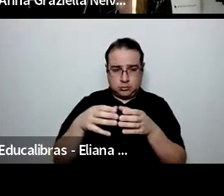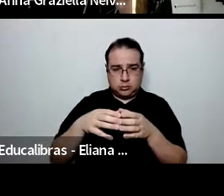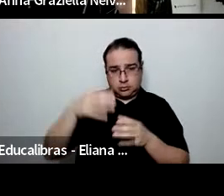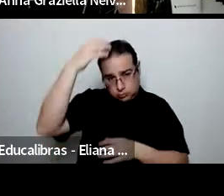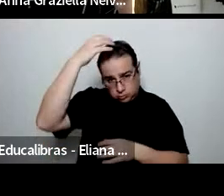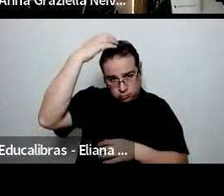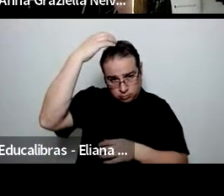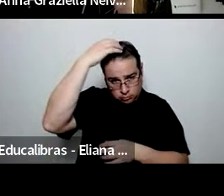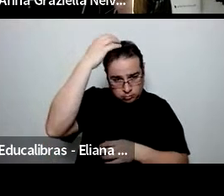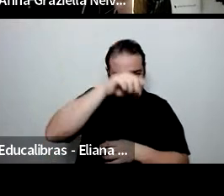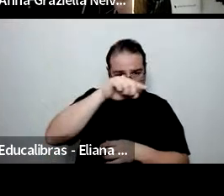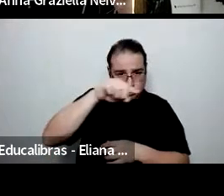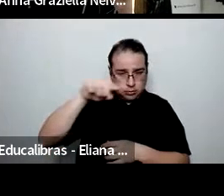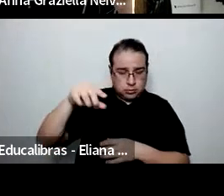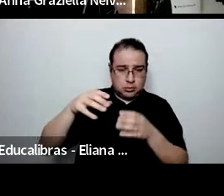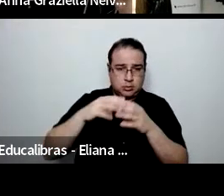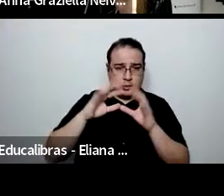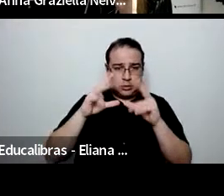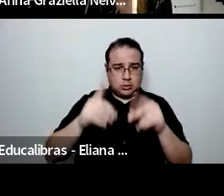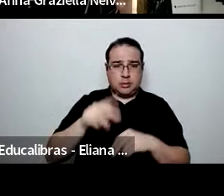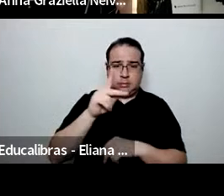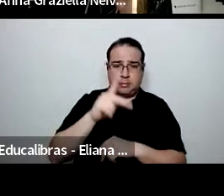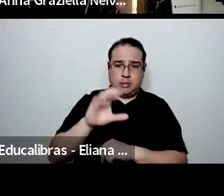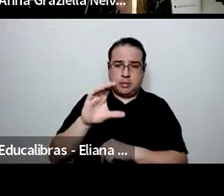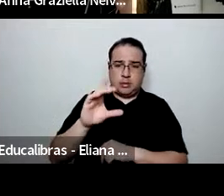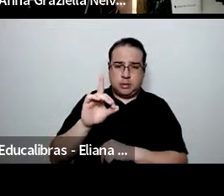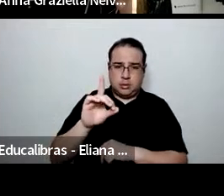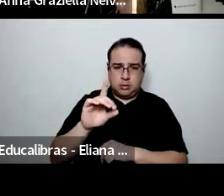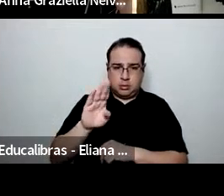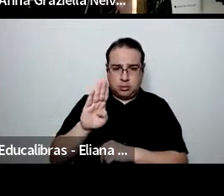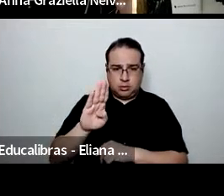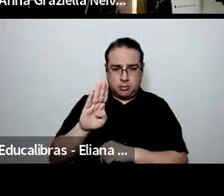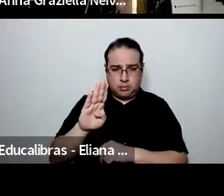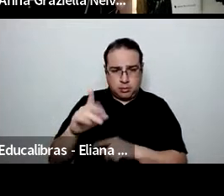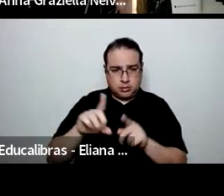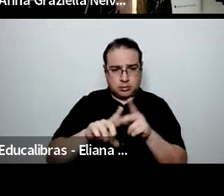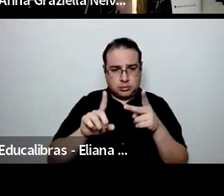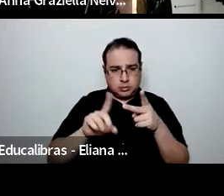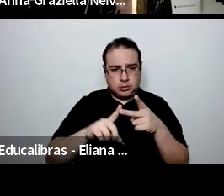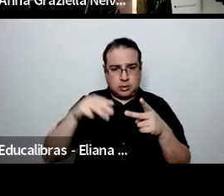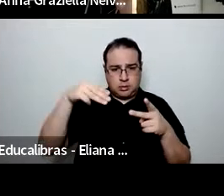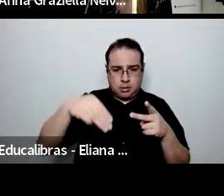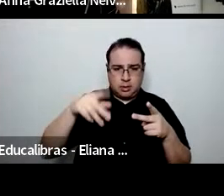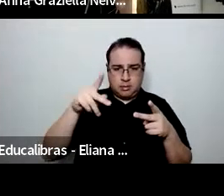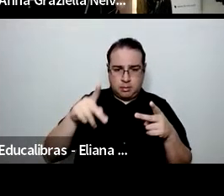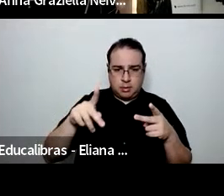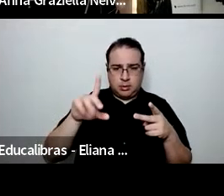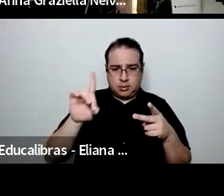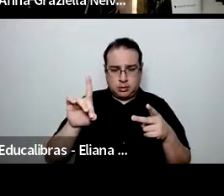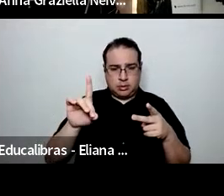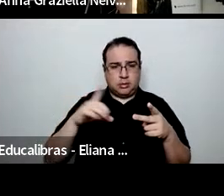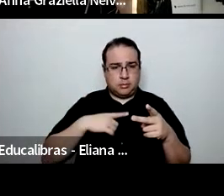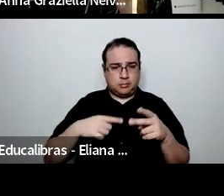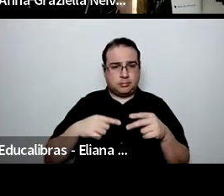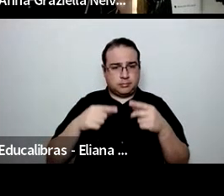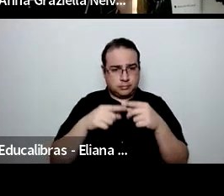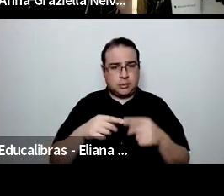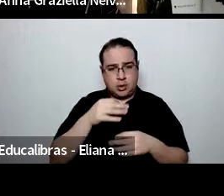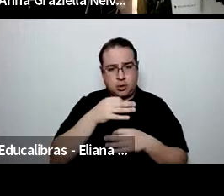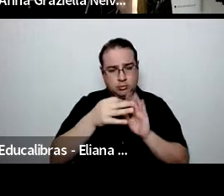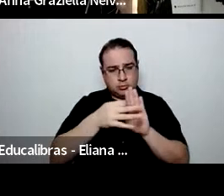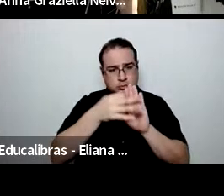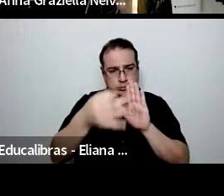diretório o comissão provisória do PC do b e a Maria Paula Azevedo Estevão aparecer um